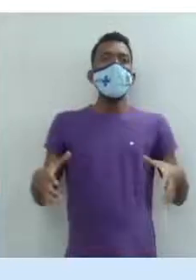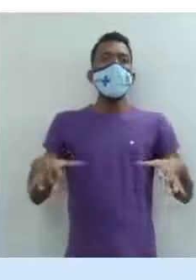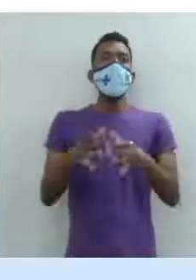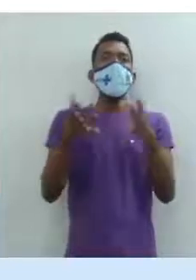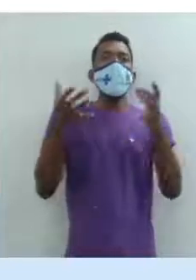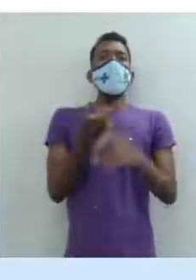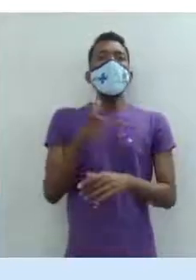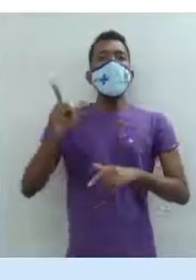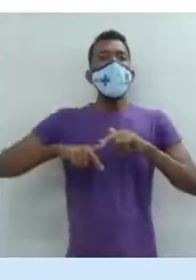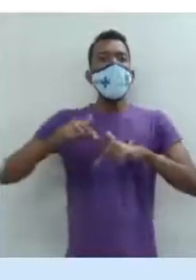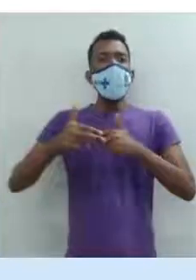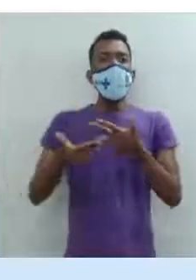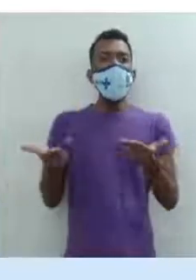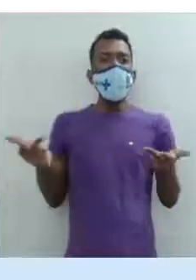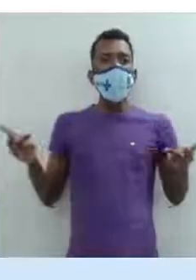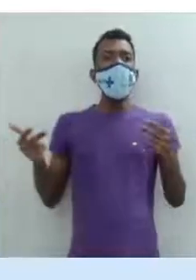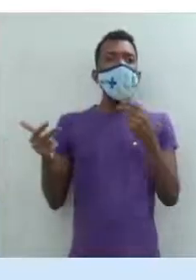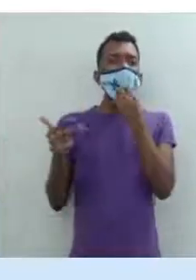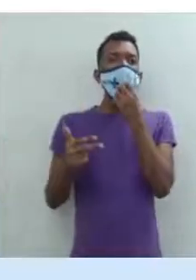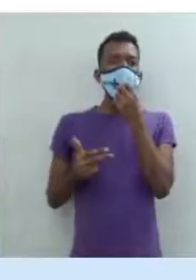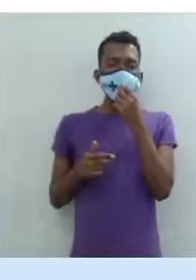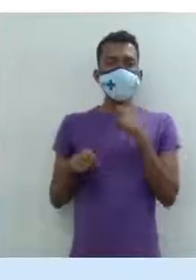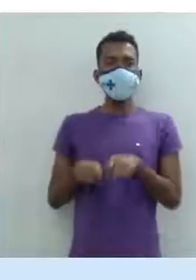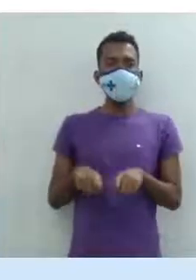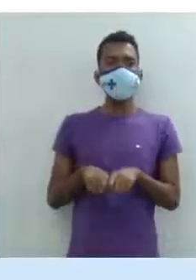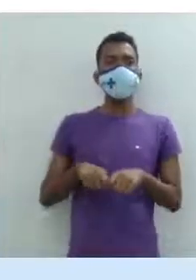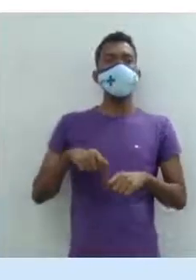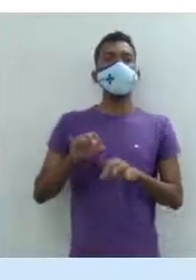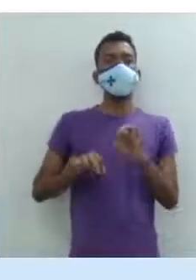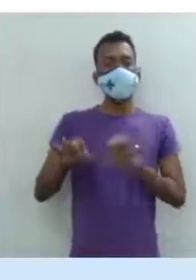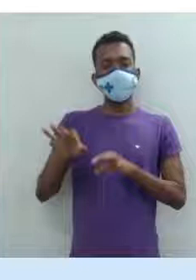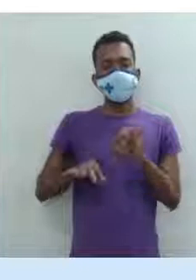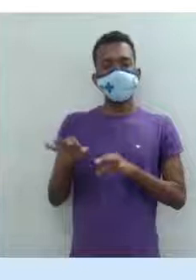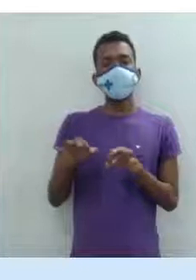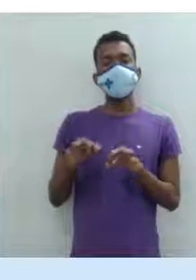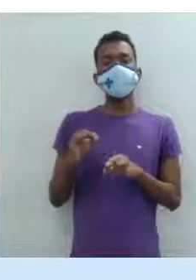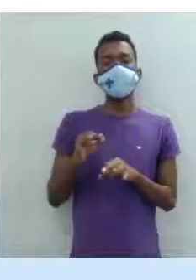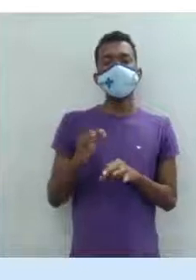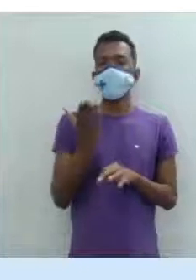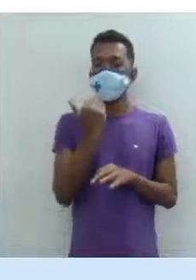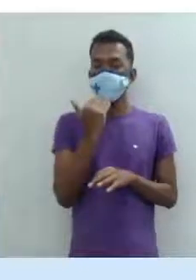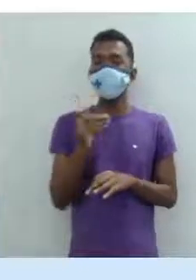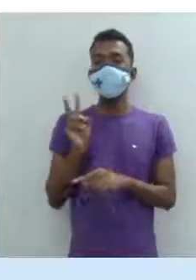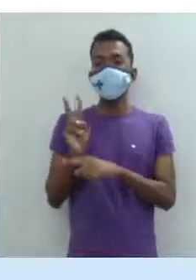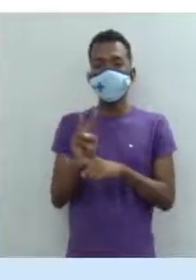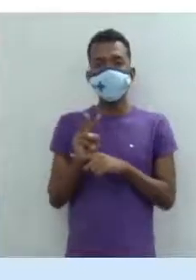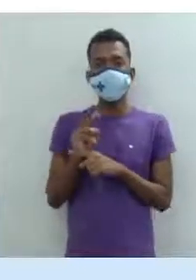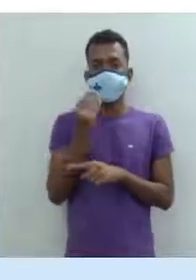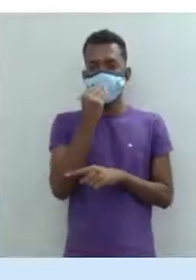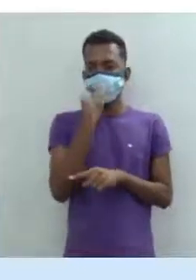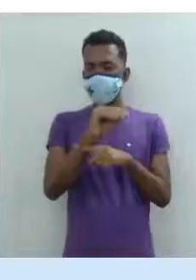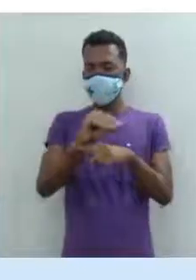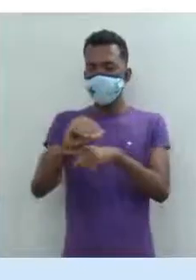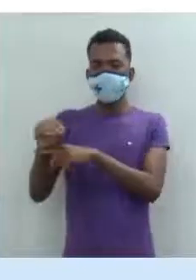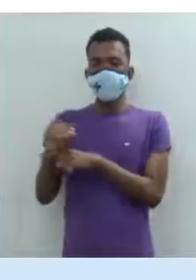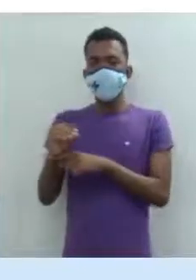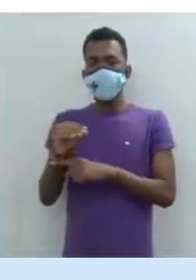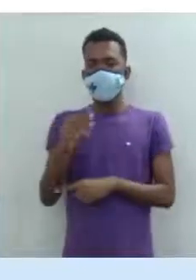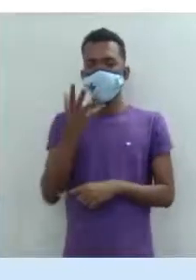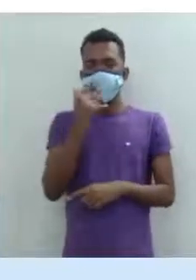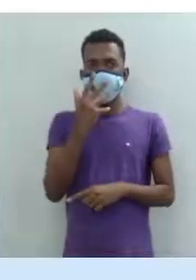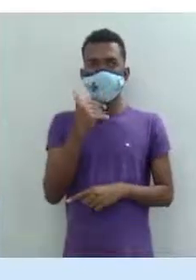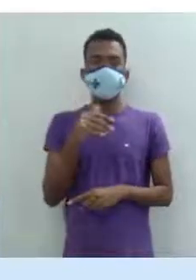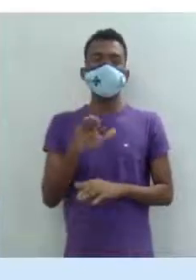outros objetos, né? E preparar alimentos e cuidar das crianças. É mais algo que